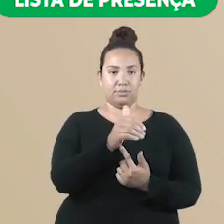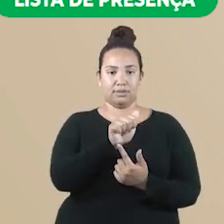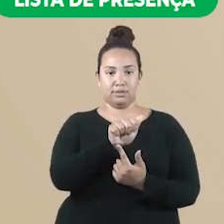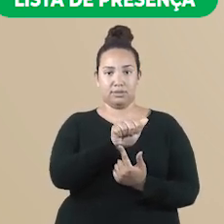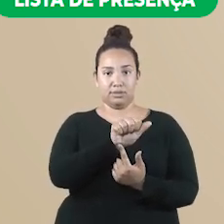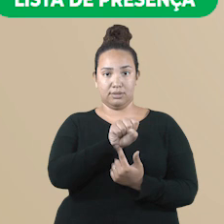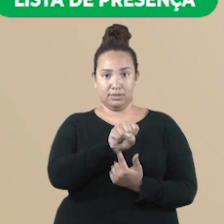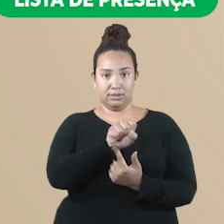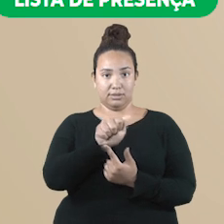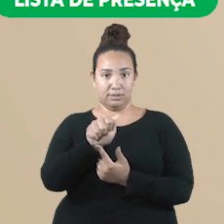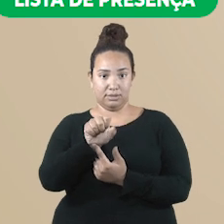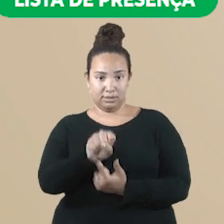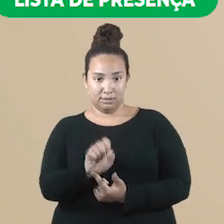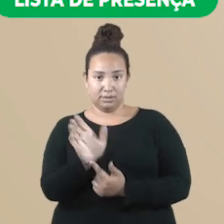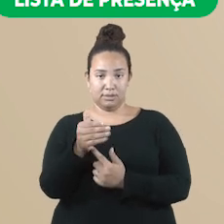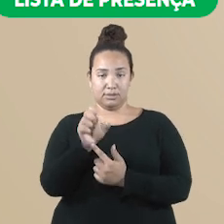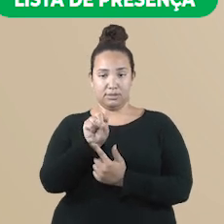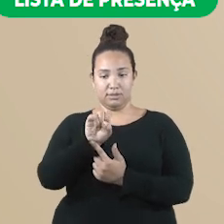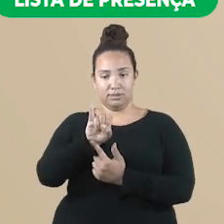é